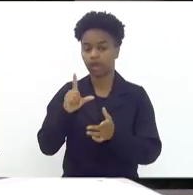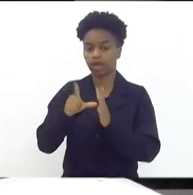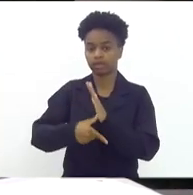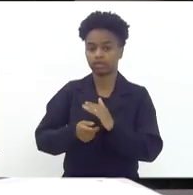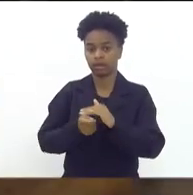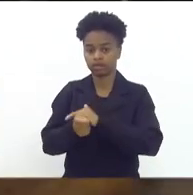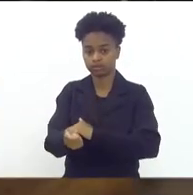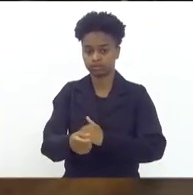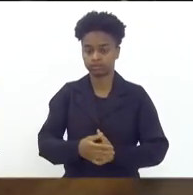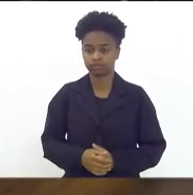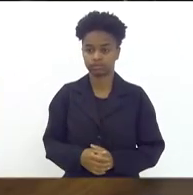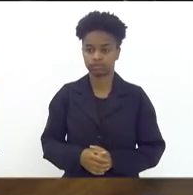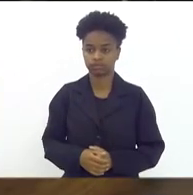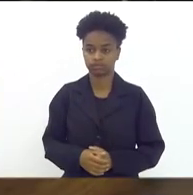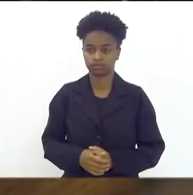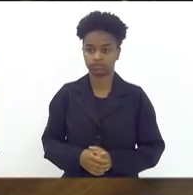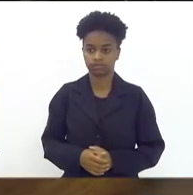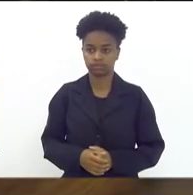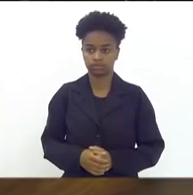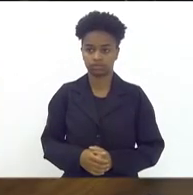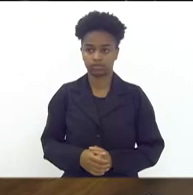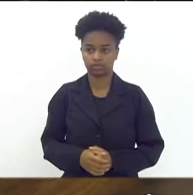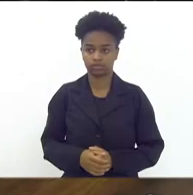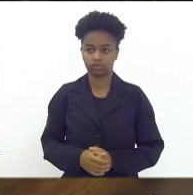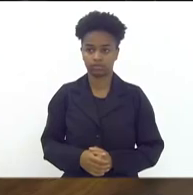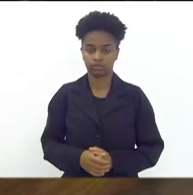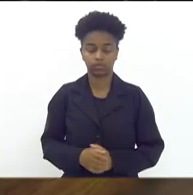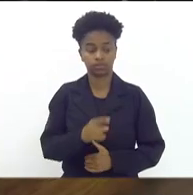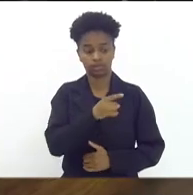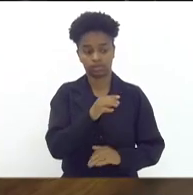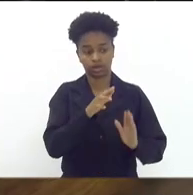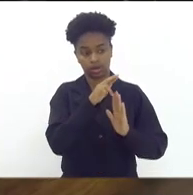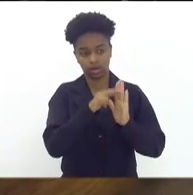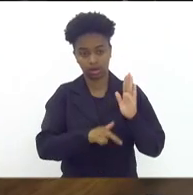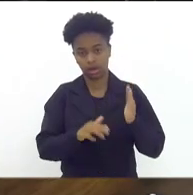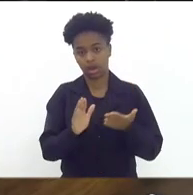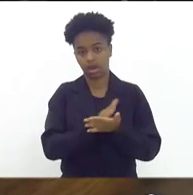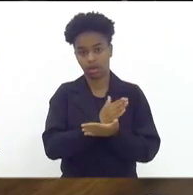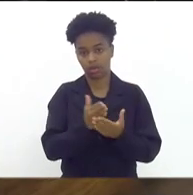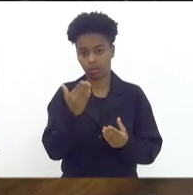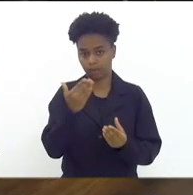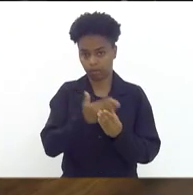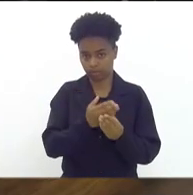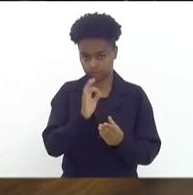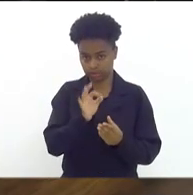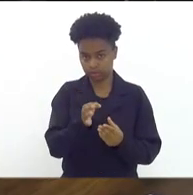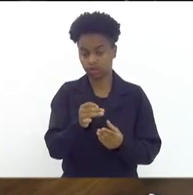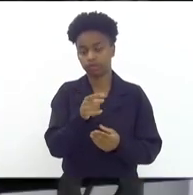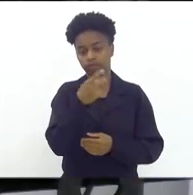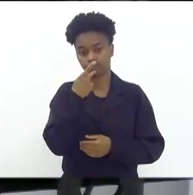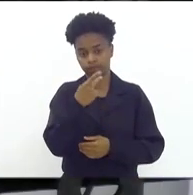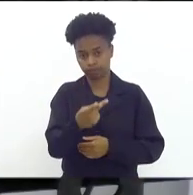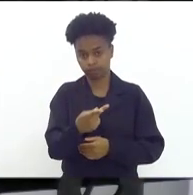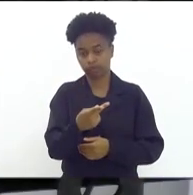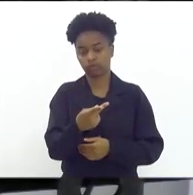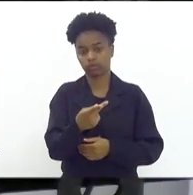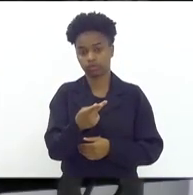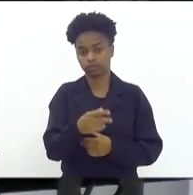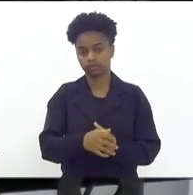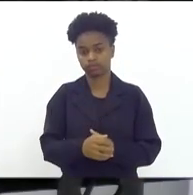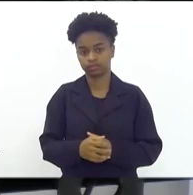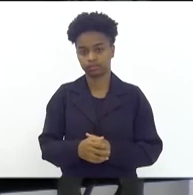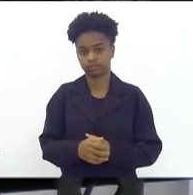investimentos Presidente o senhor faz aquele relatório de alguns processos vai ser necessituano a ano